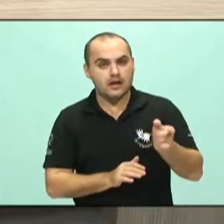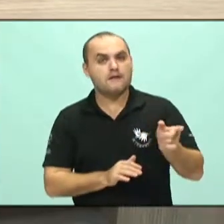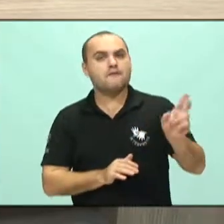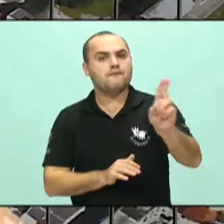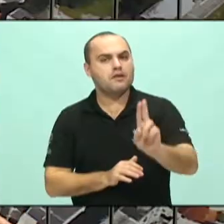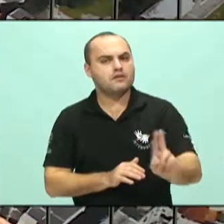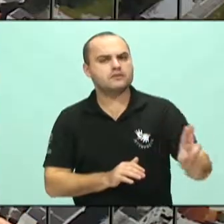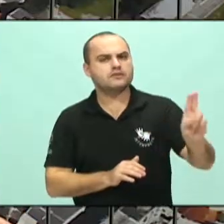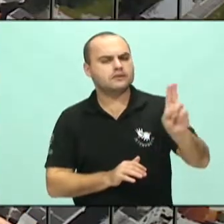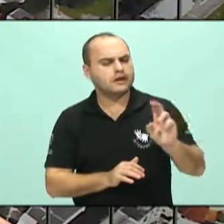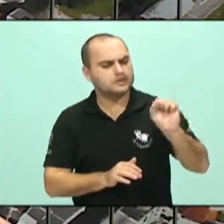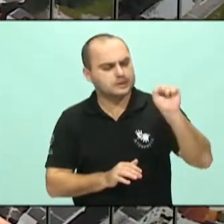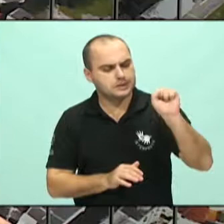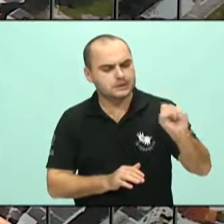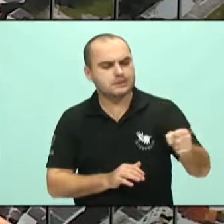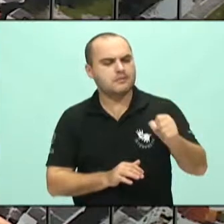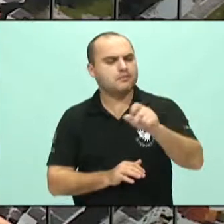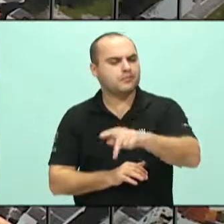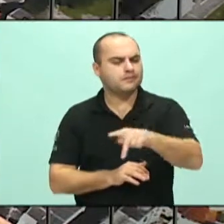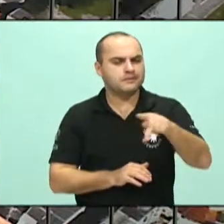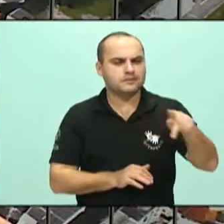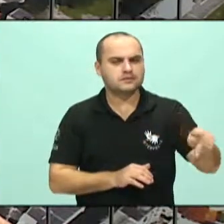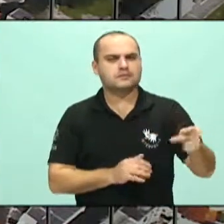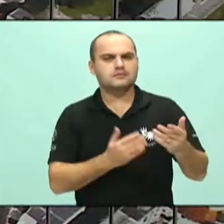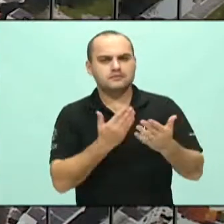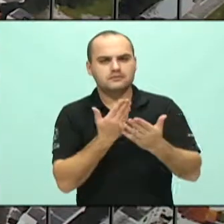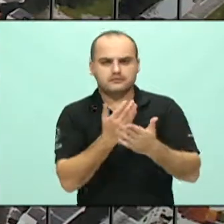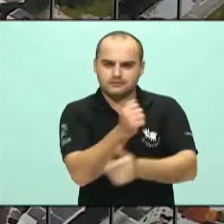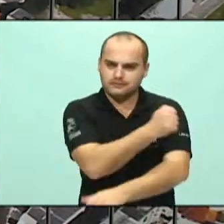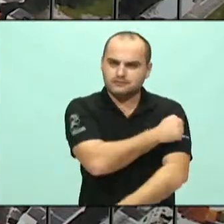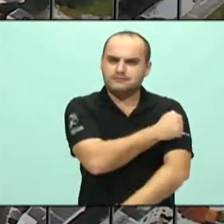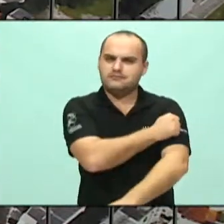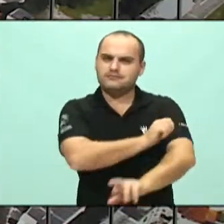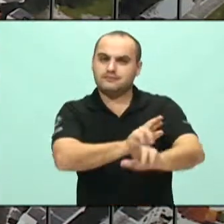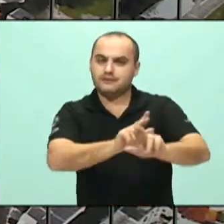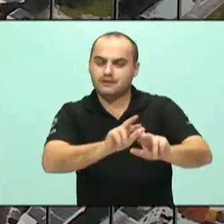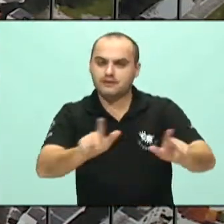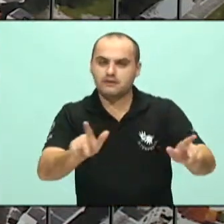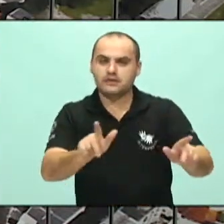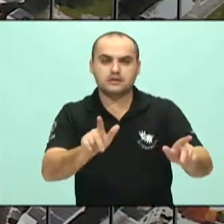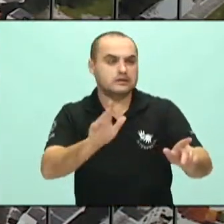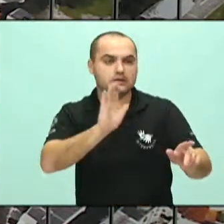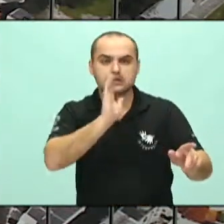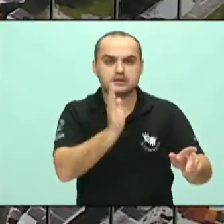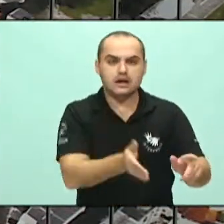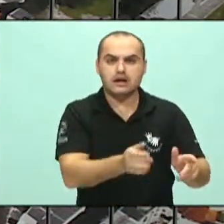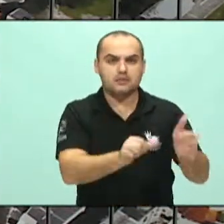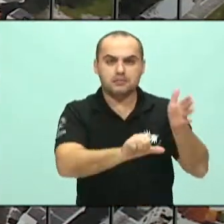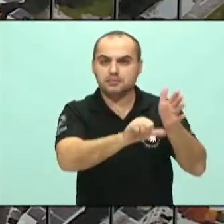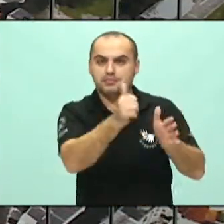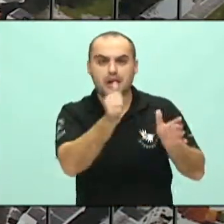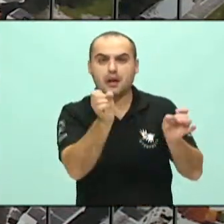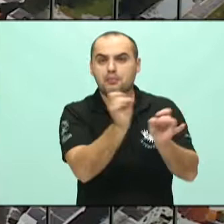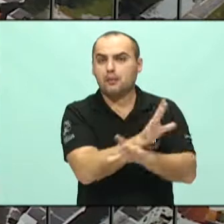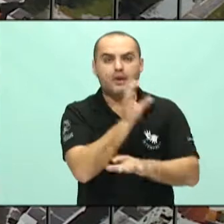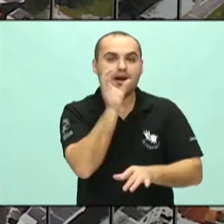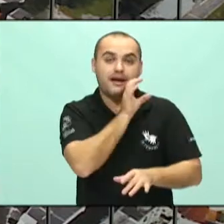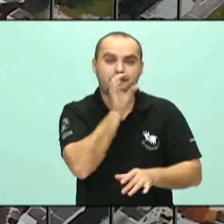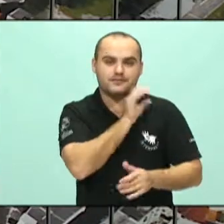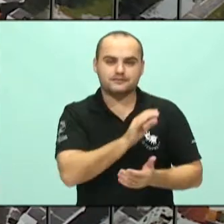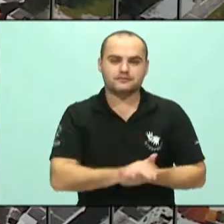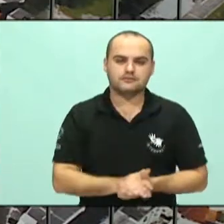usado por estudantes, professores, nos concursos, e logo se esgotou aquela primeira edição. Então,